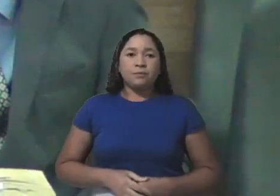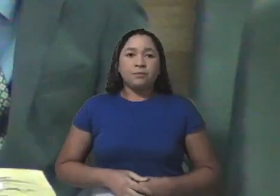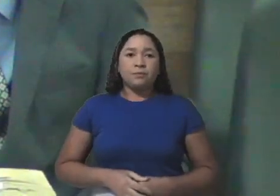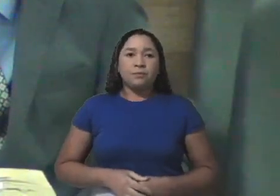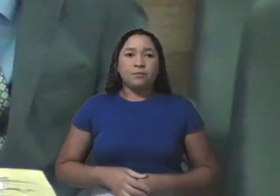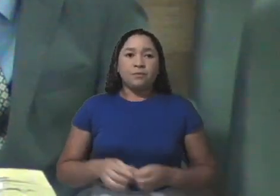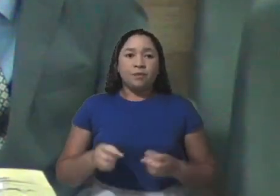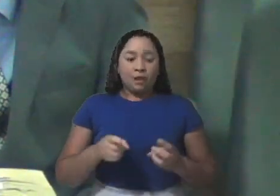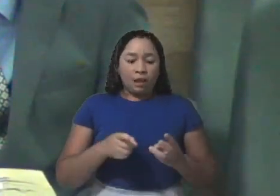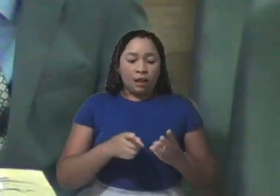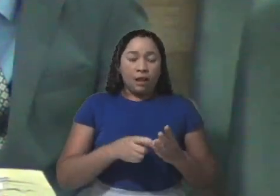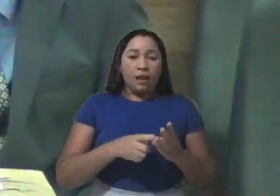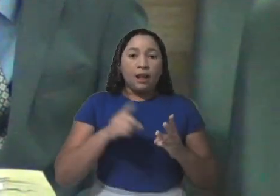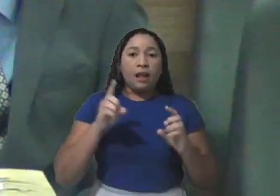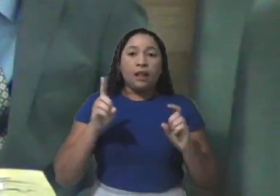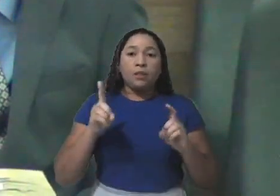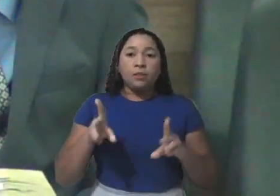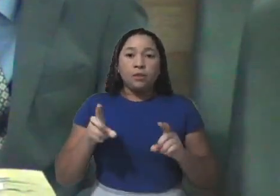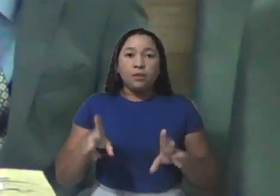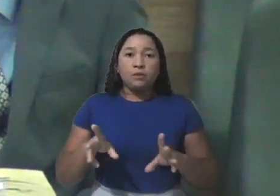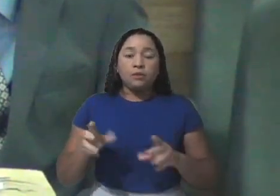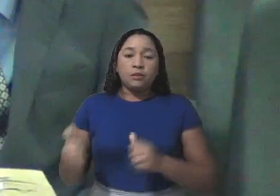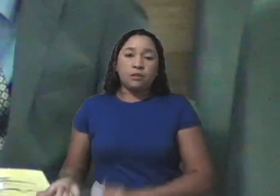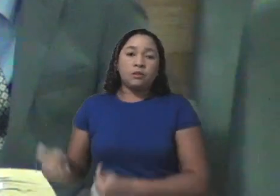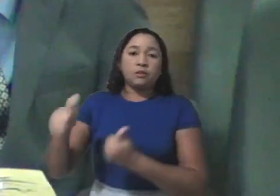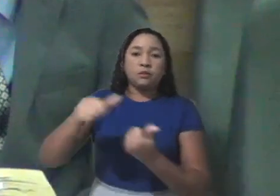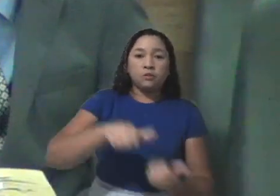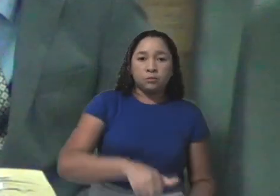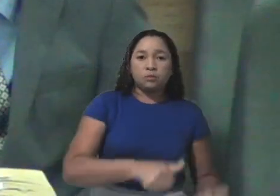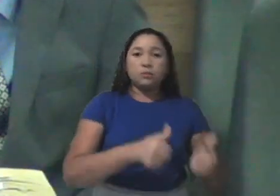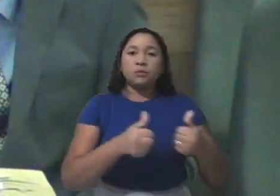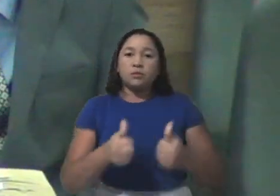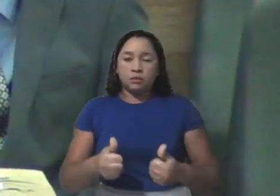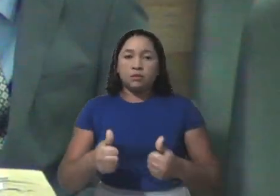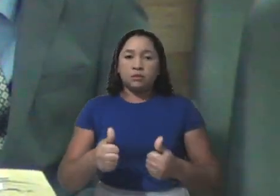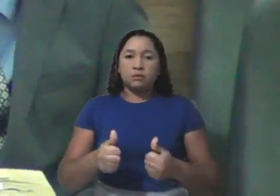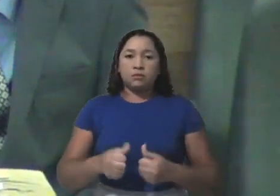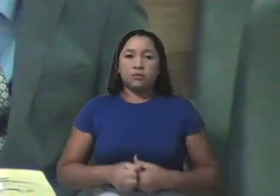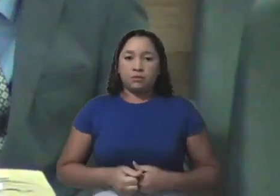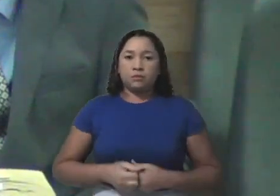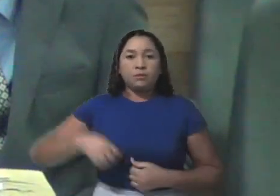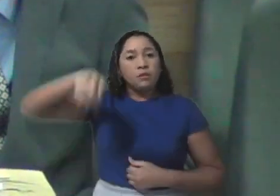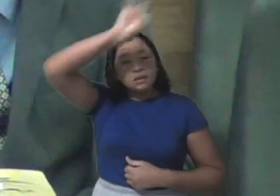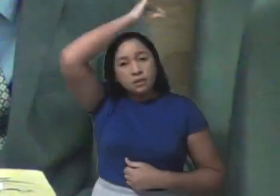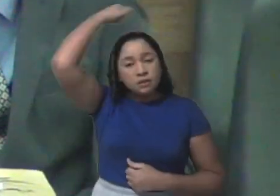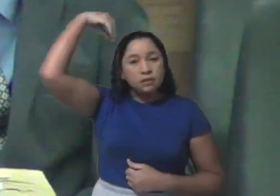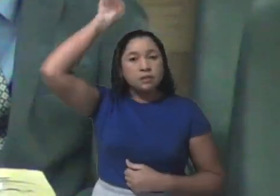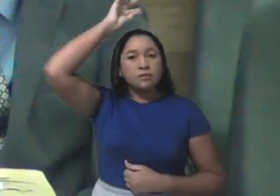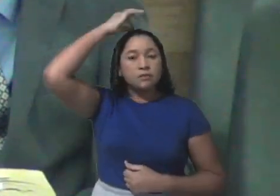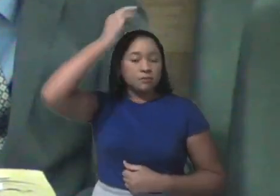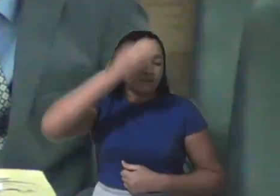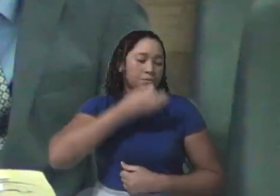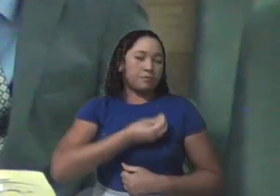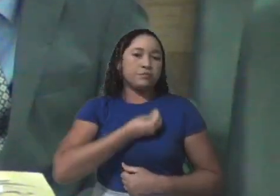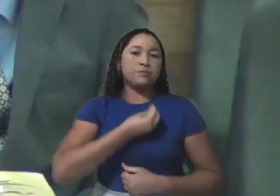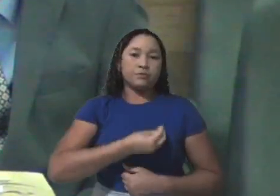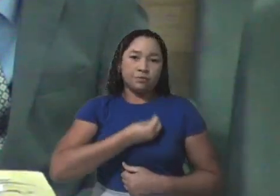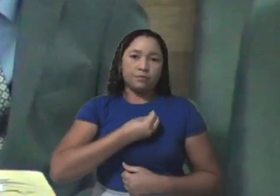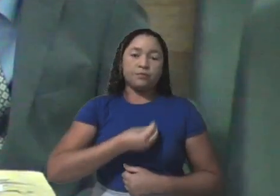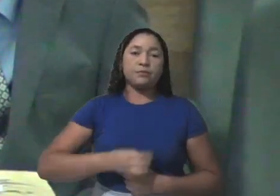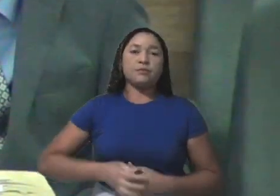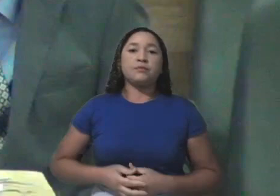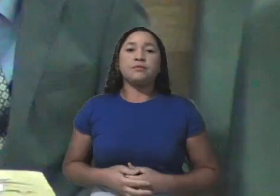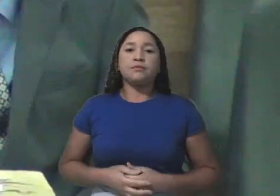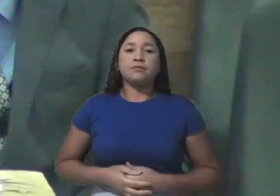da purificação, da santificação, sem a qual ninguém chegará a Deus.